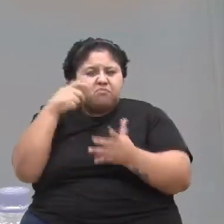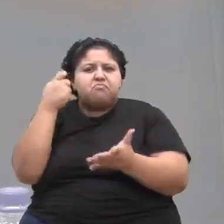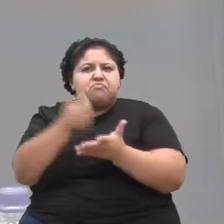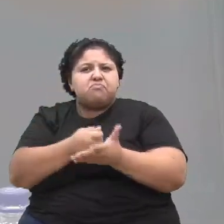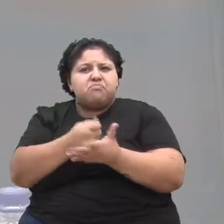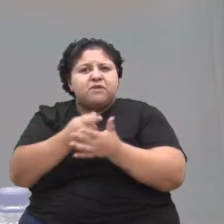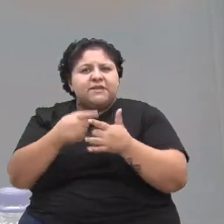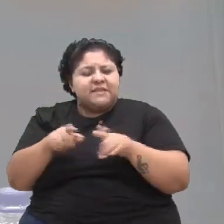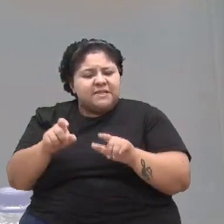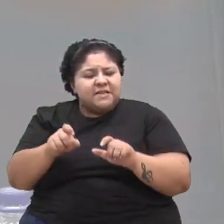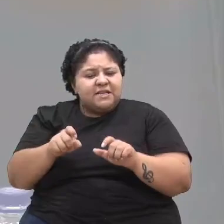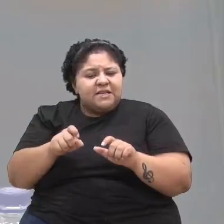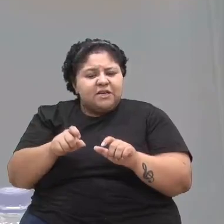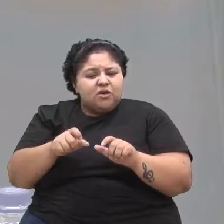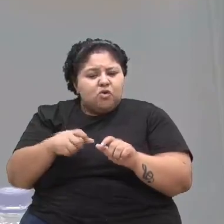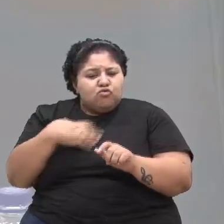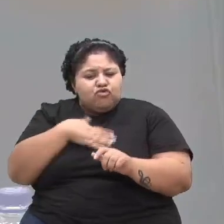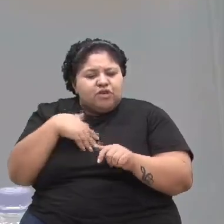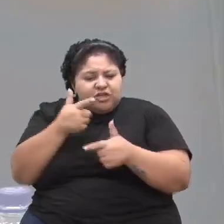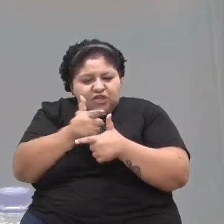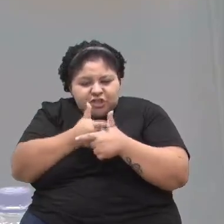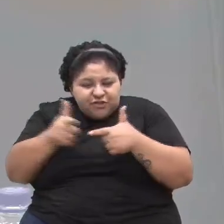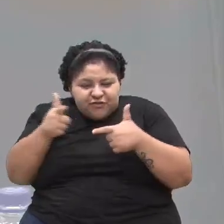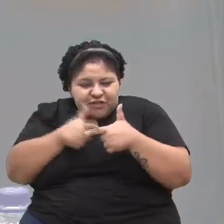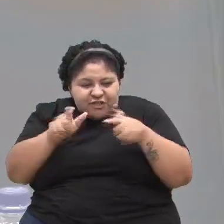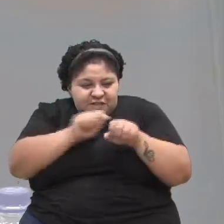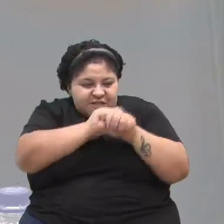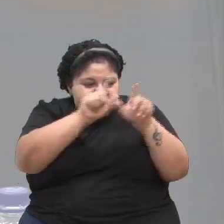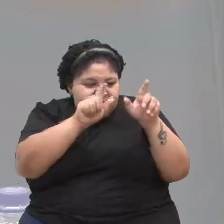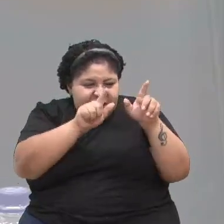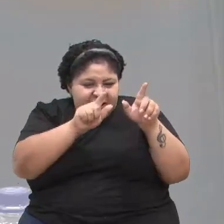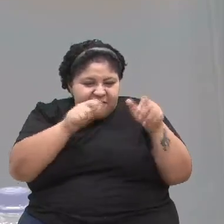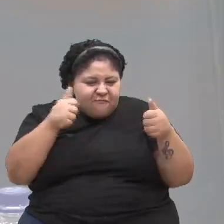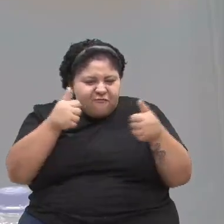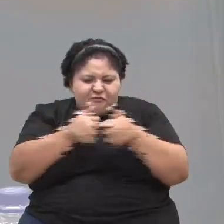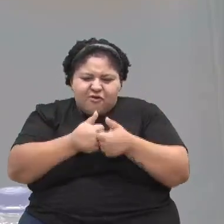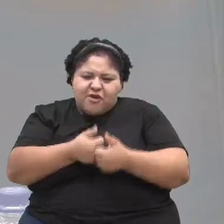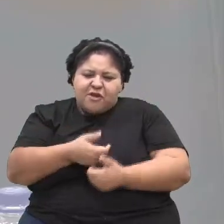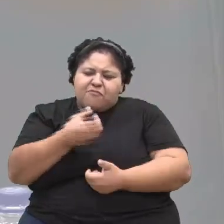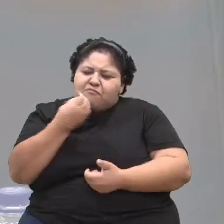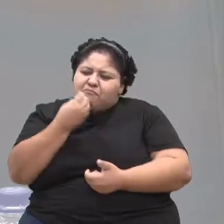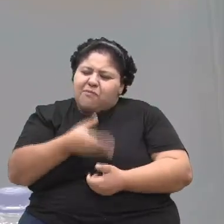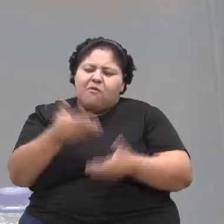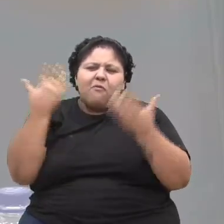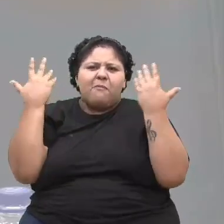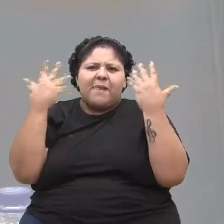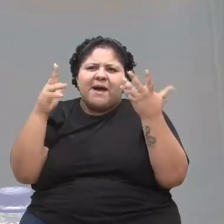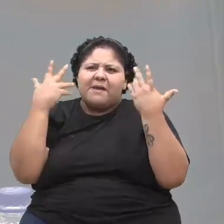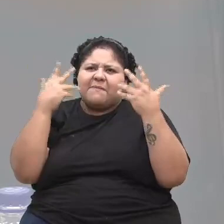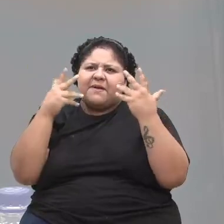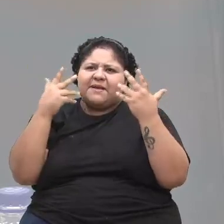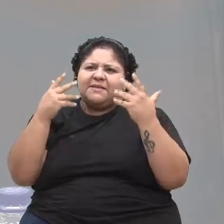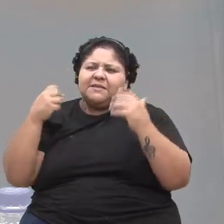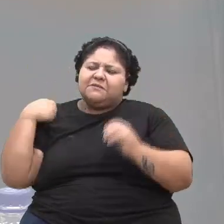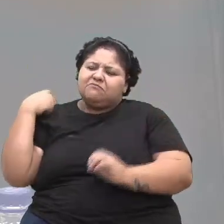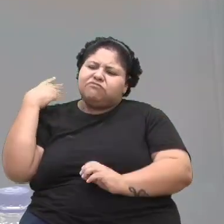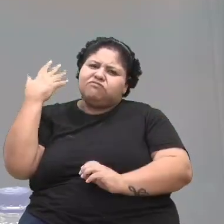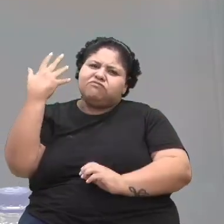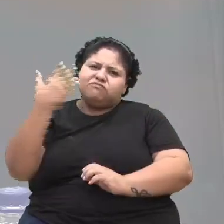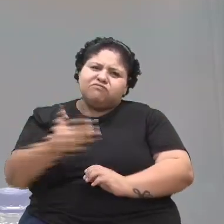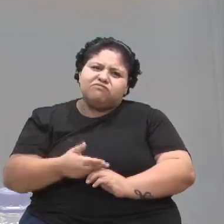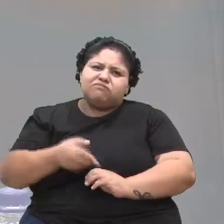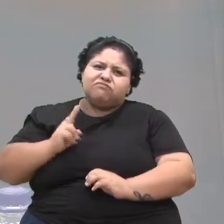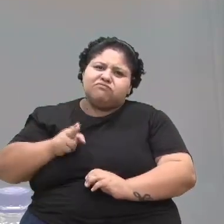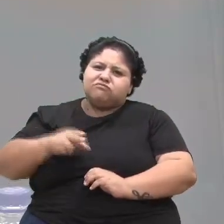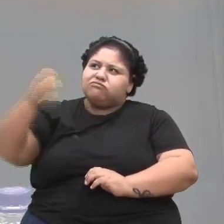de dividir essas manhãs com a senhora foi enriquecedor. Parabéns pela sua trajetória, que Deus continue te iluminando